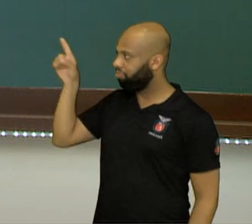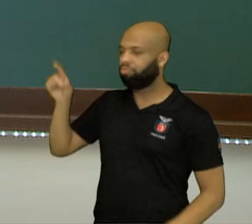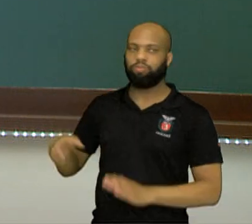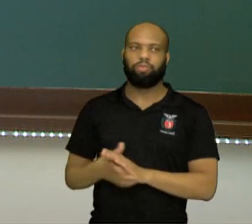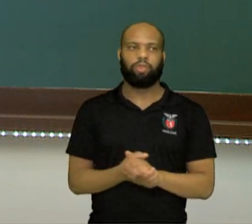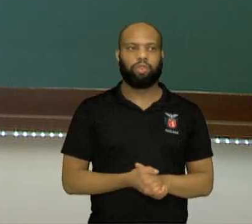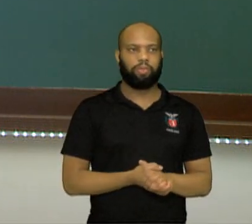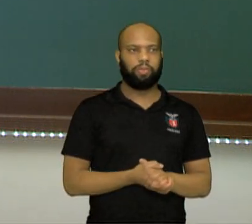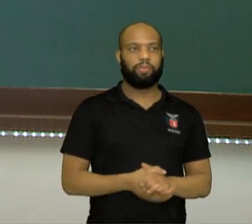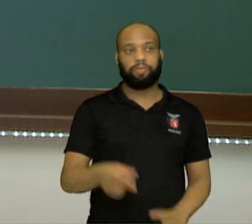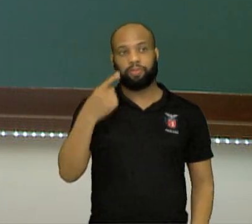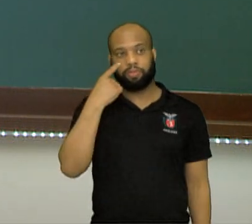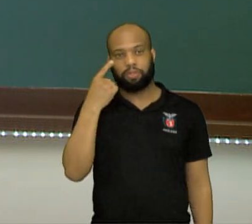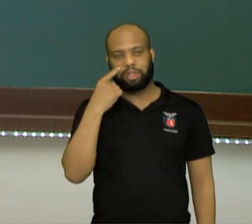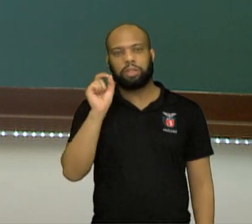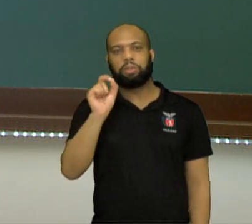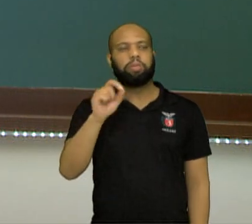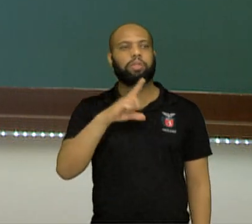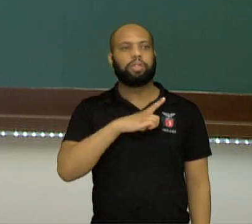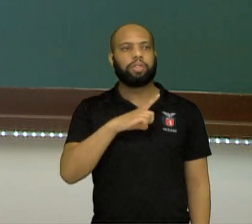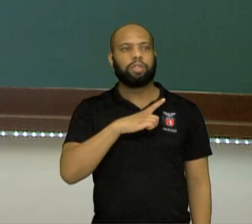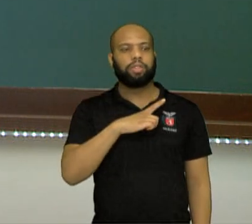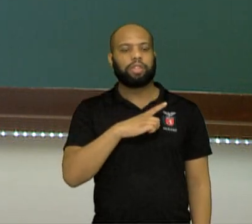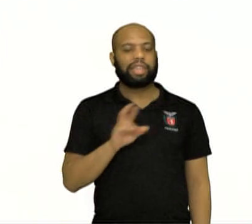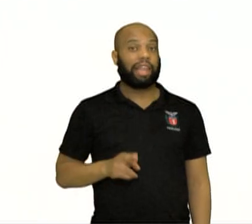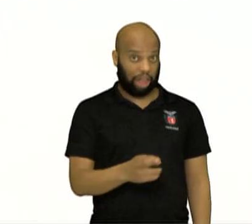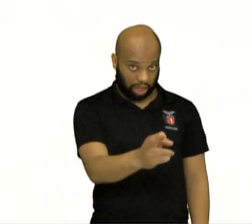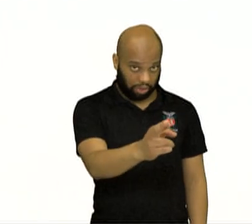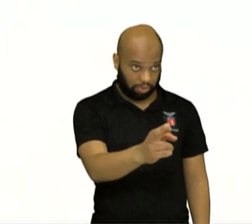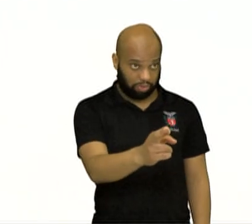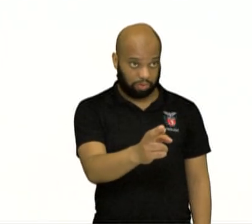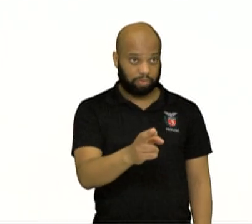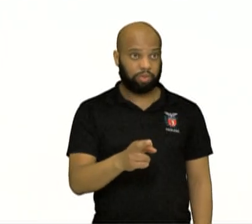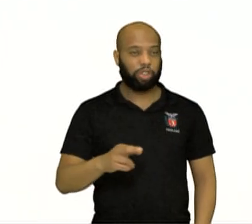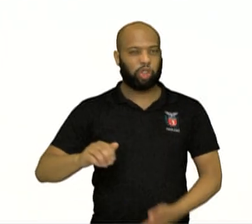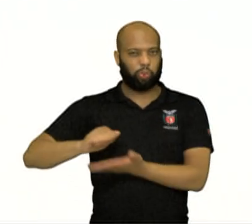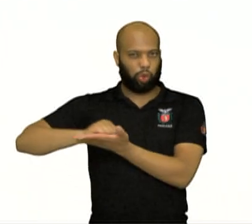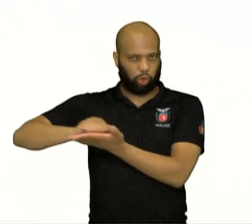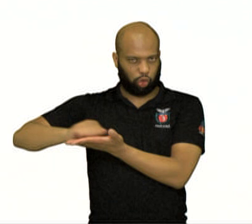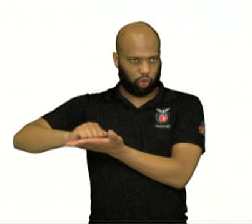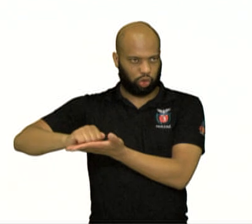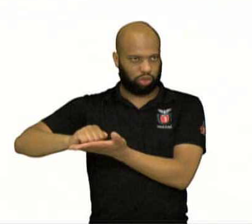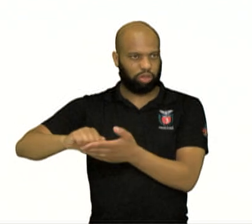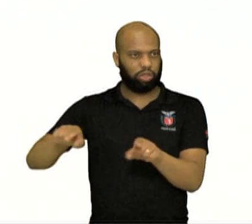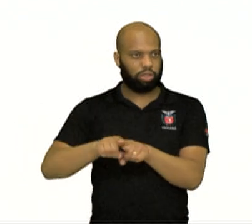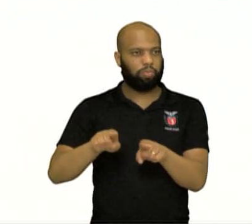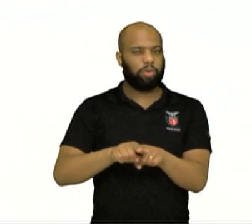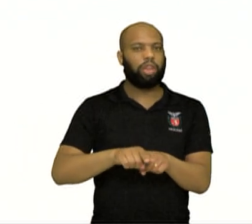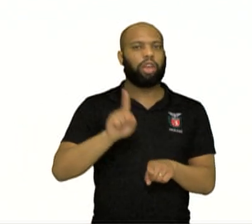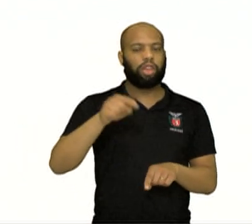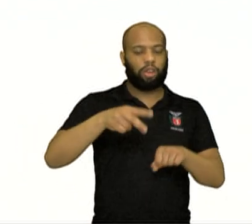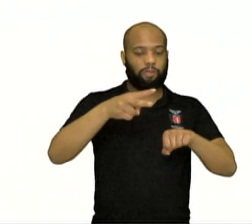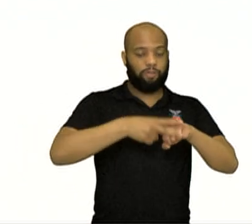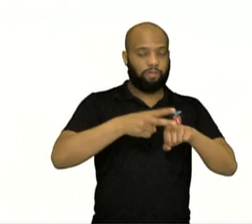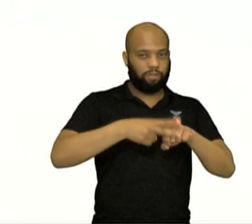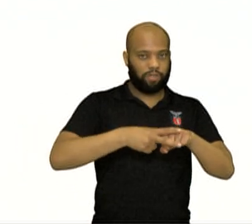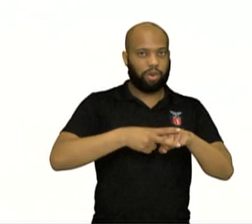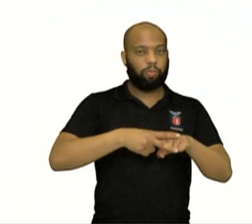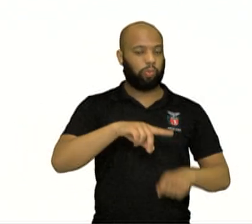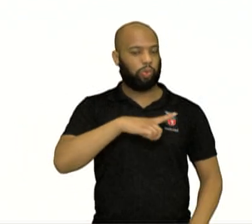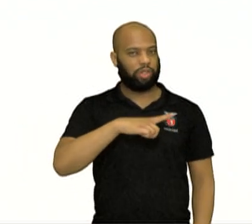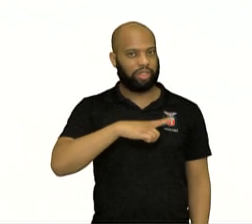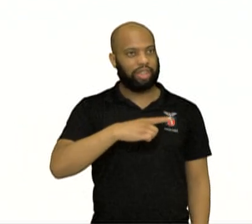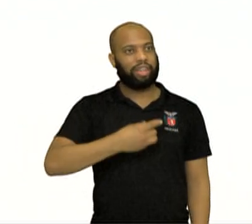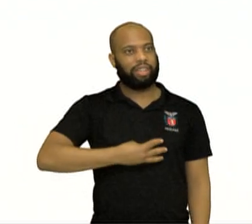só Observe que que você usa um rato é uma esponja e aquelas temos o verbo ter na terceira pessoa do singular